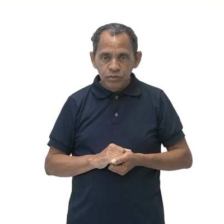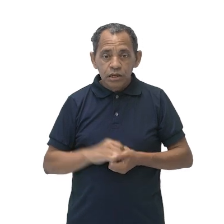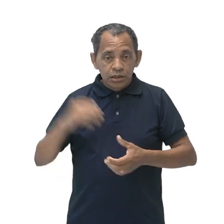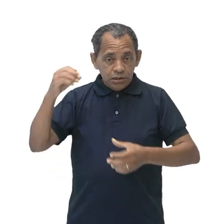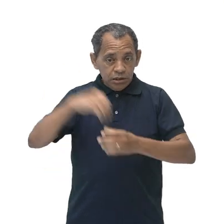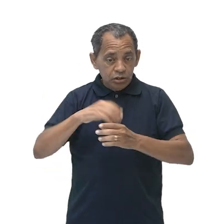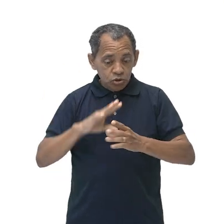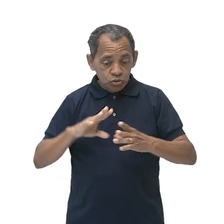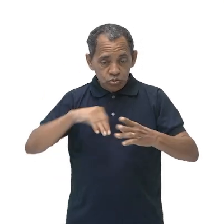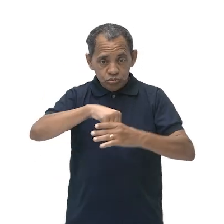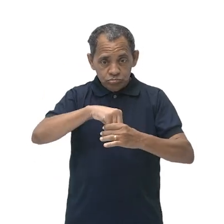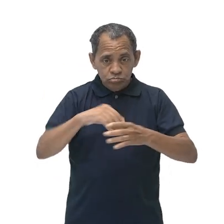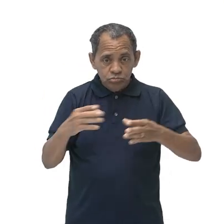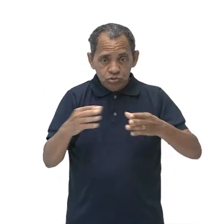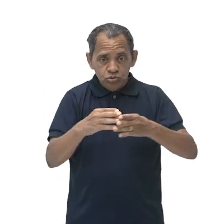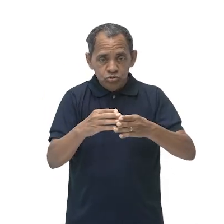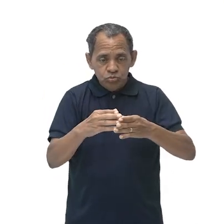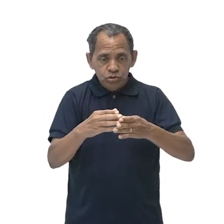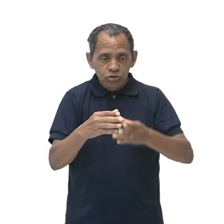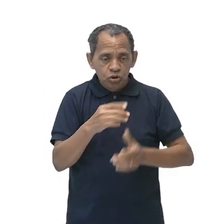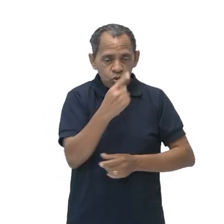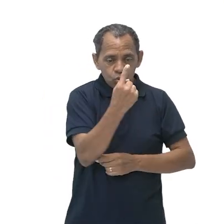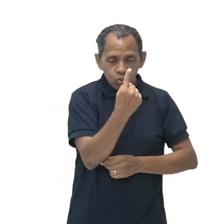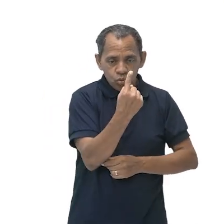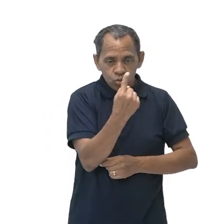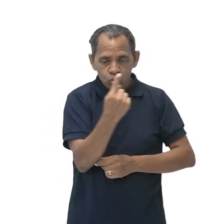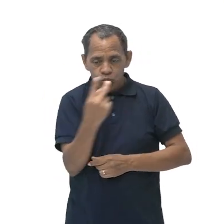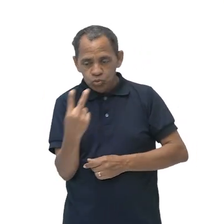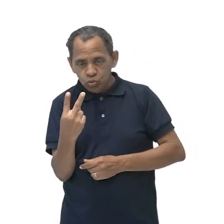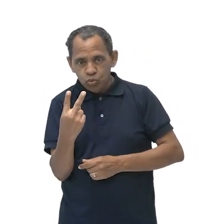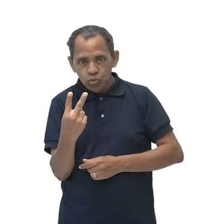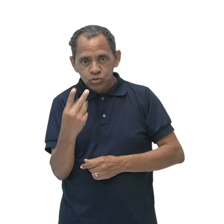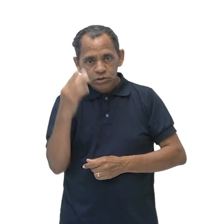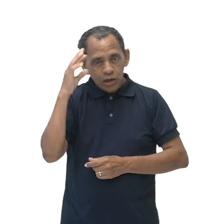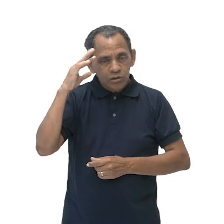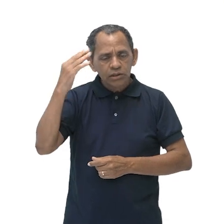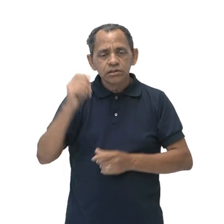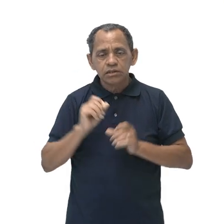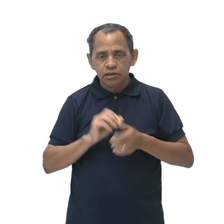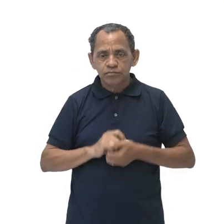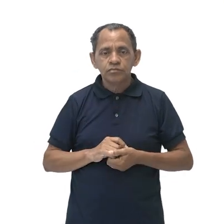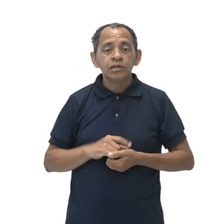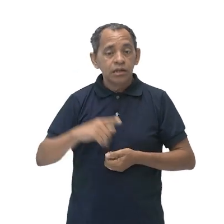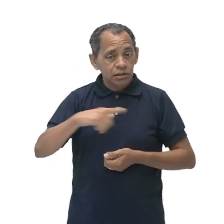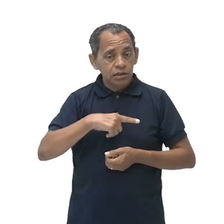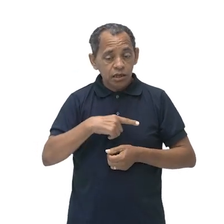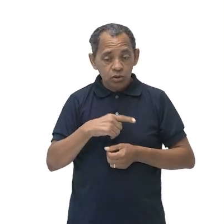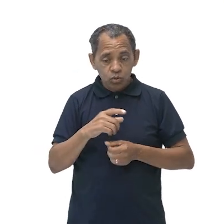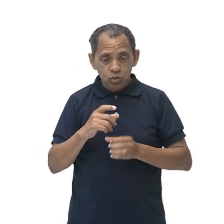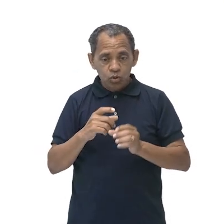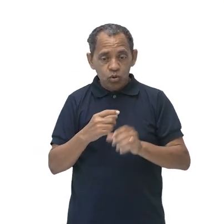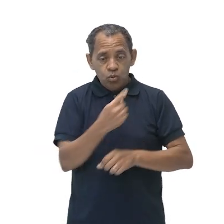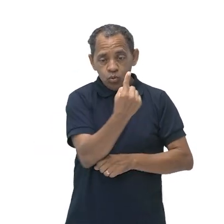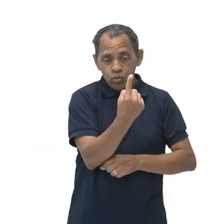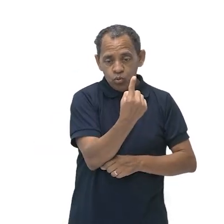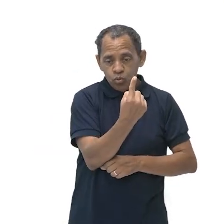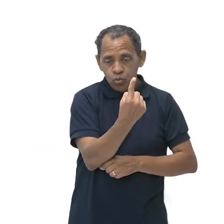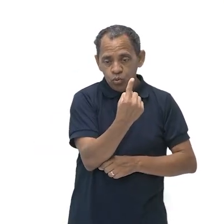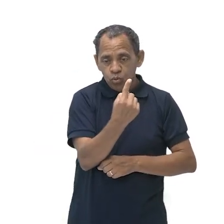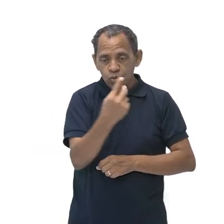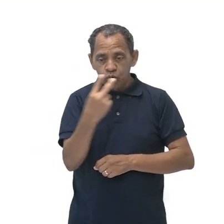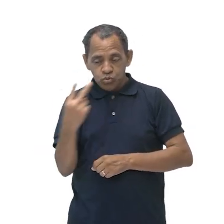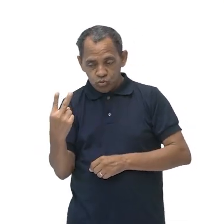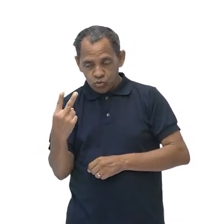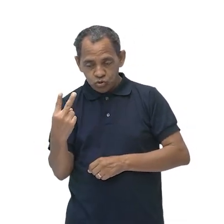números entre 1 e 2, o que é que eu sei que acontece? Eu vou ter um 1,5, certo? Que eu posso escrever